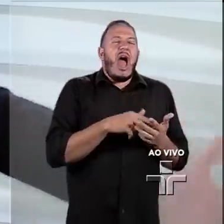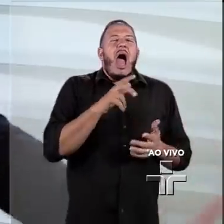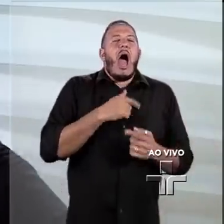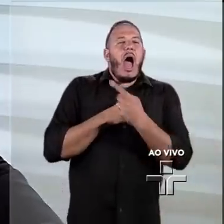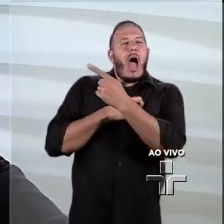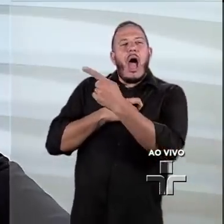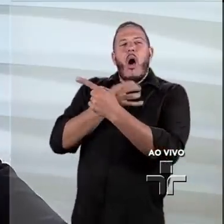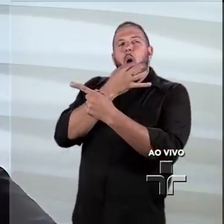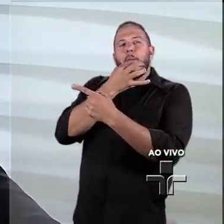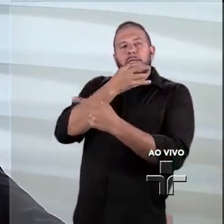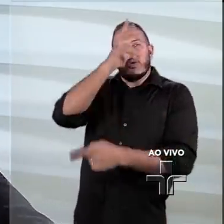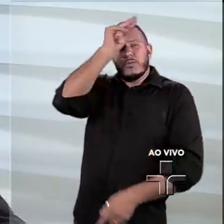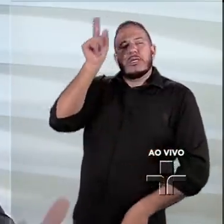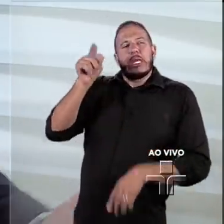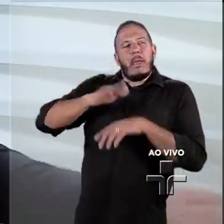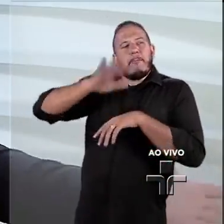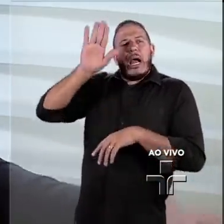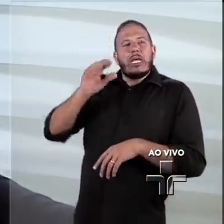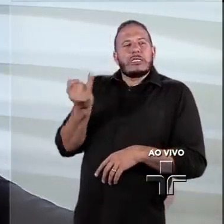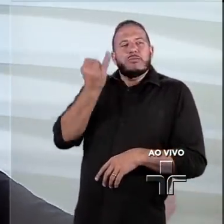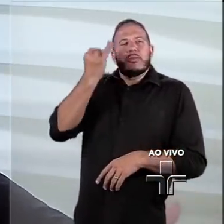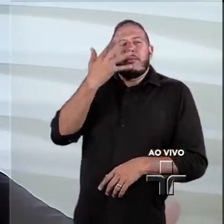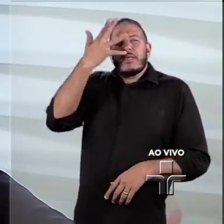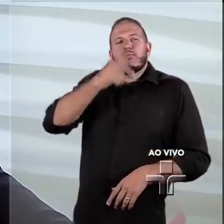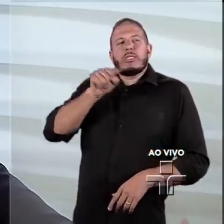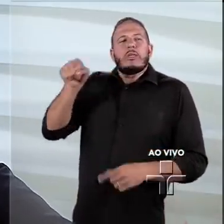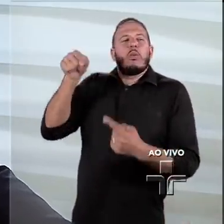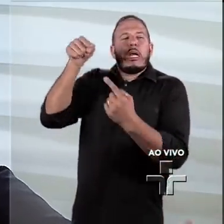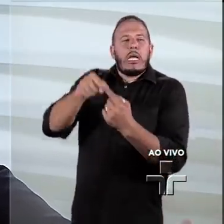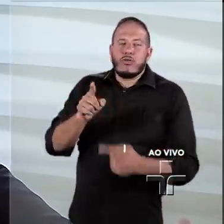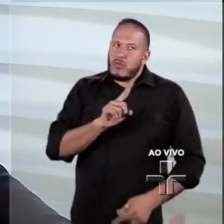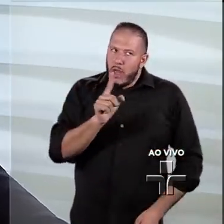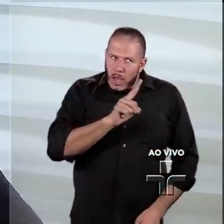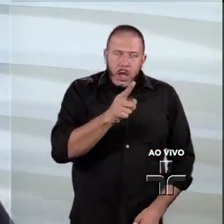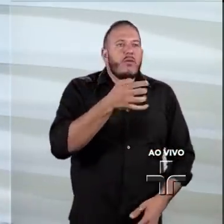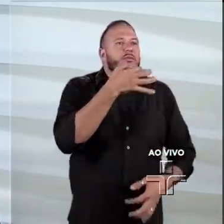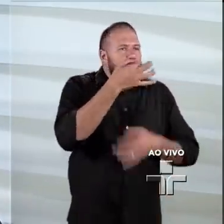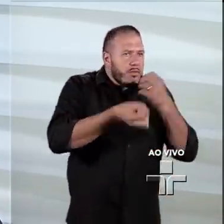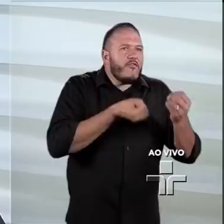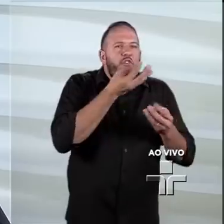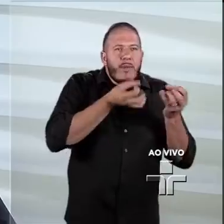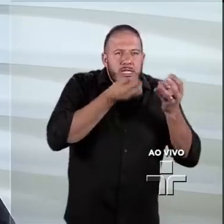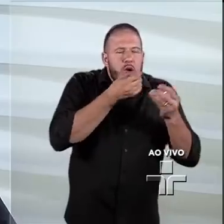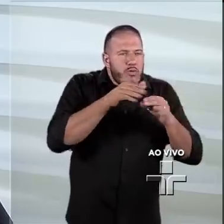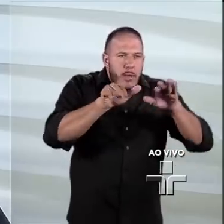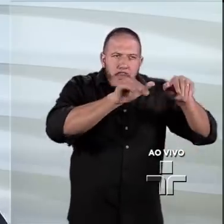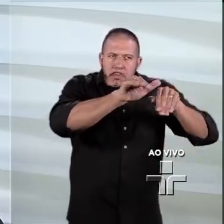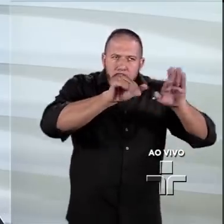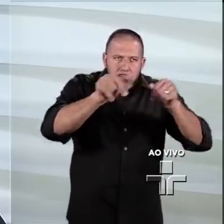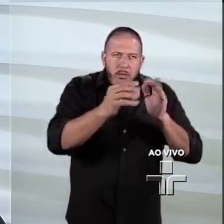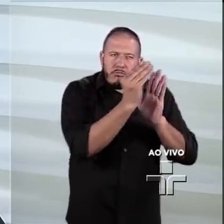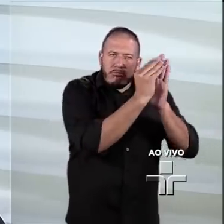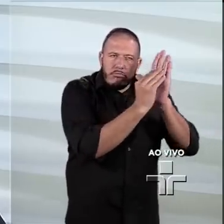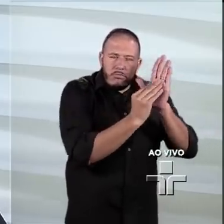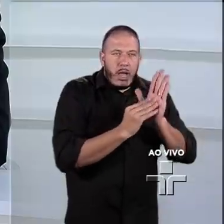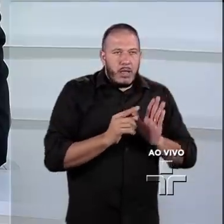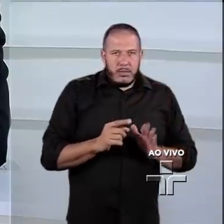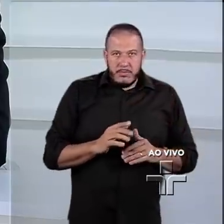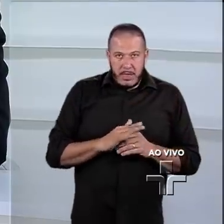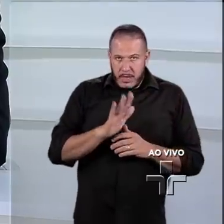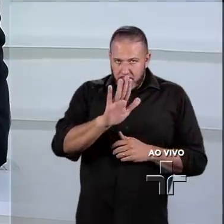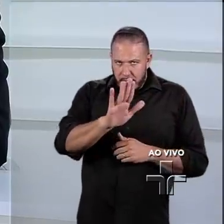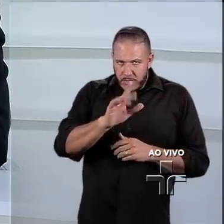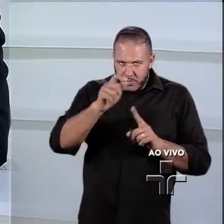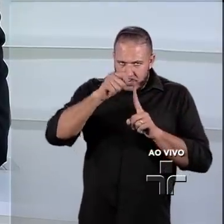prefeito acha aquilo mais bonito. A gente precisa botar no papel todos esses dados. E aí a gente apresenta para a população. Então, em fevereiro, vai haver